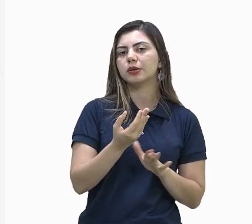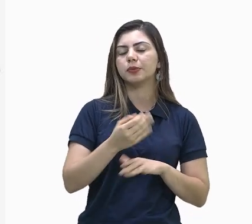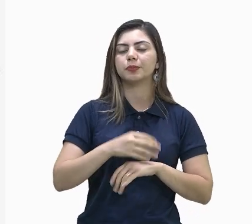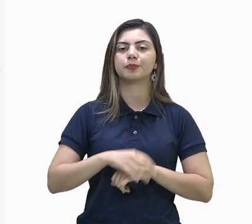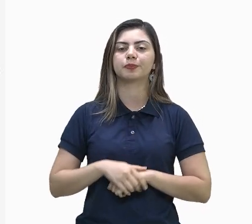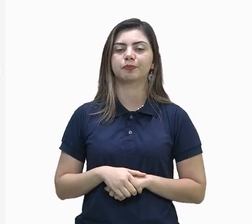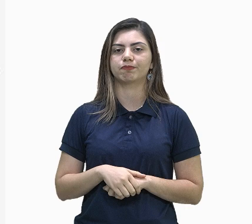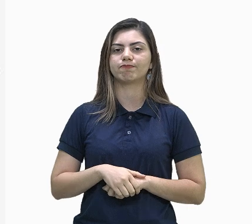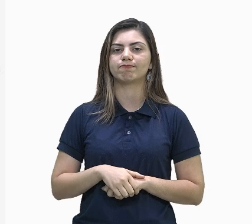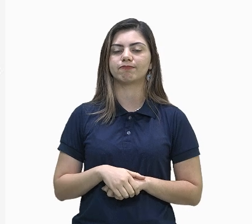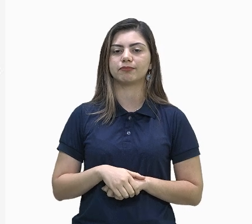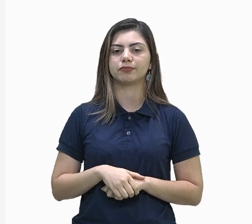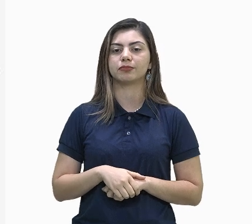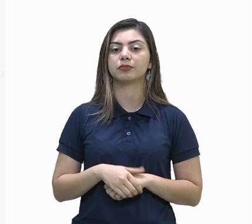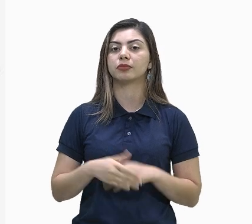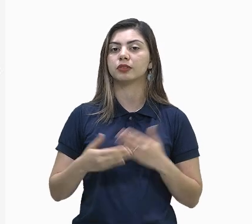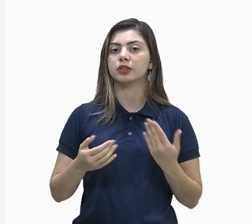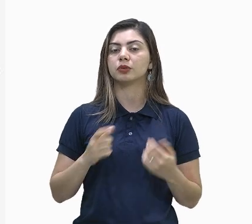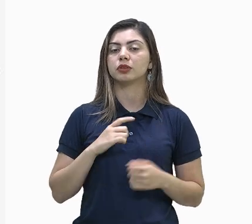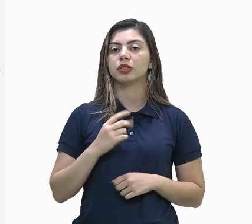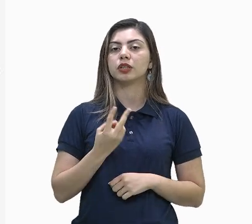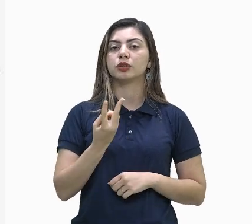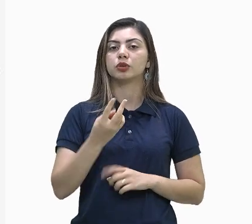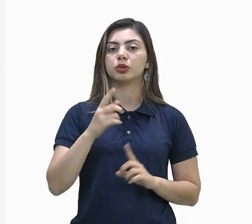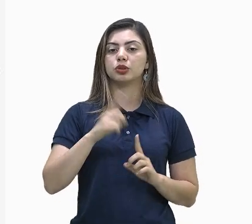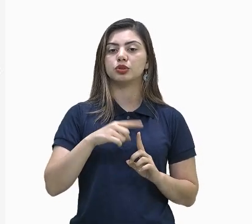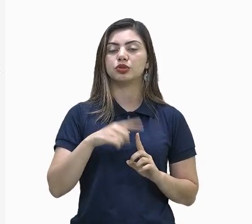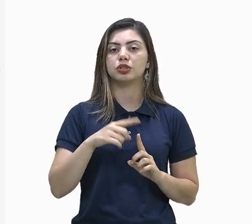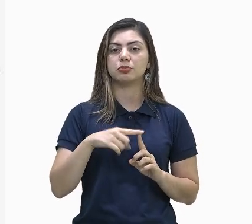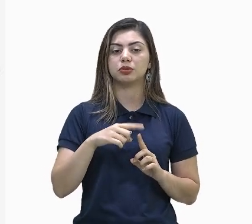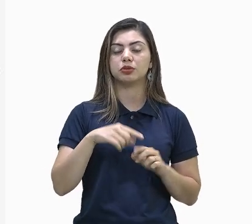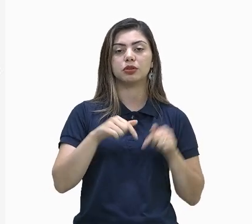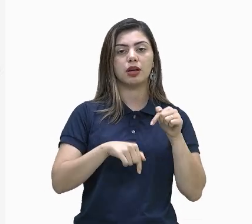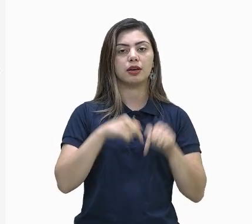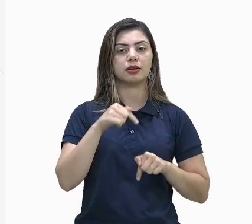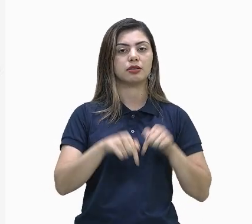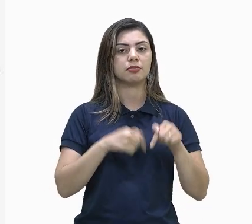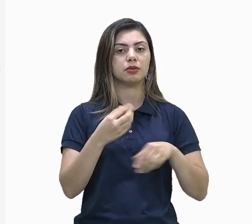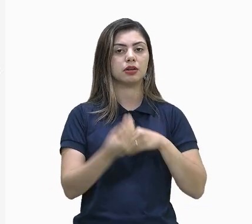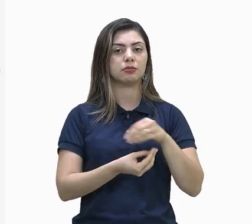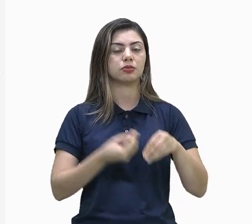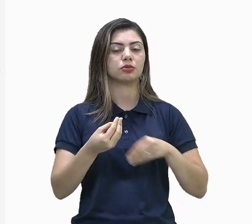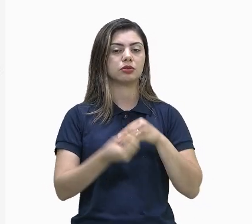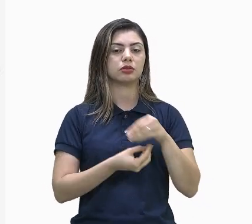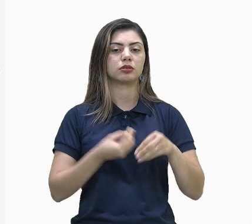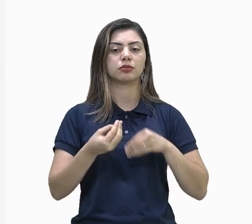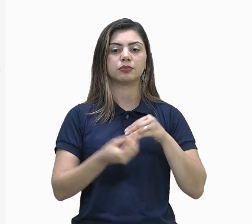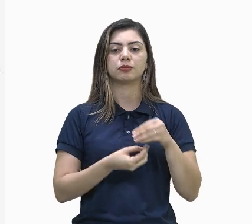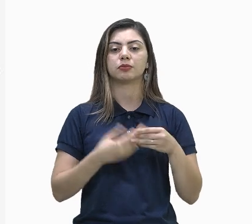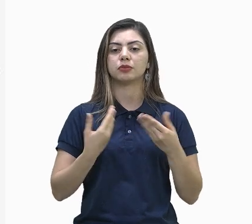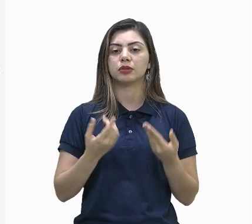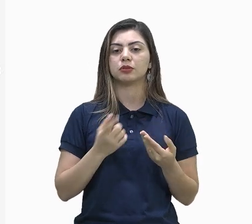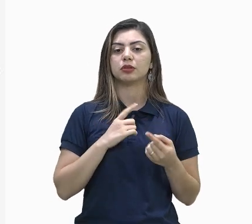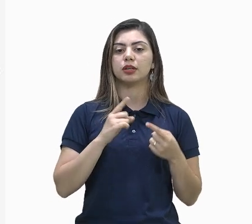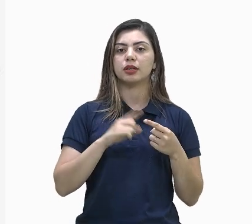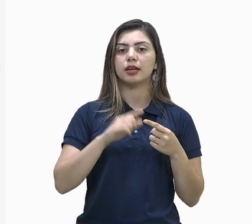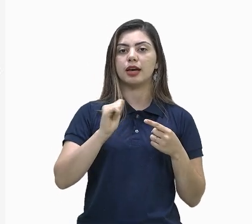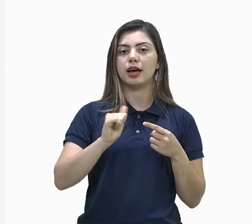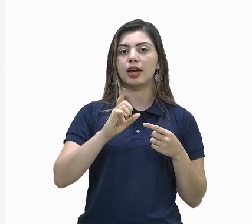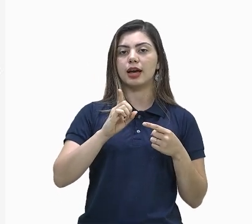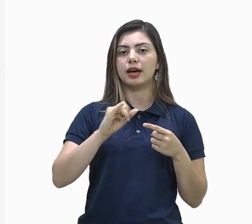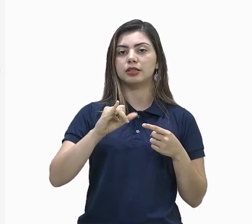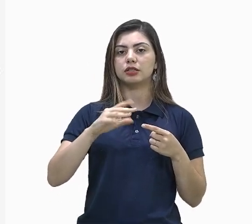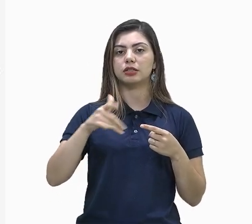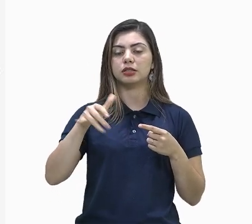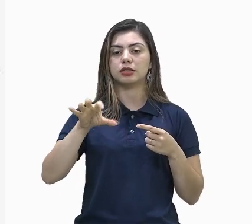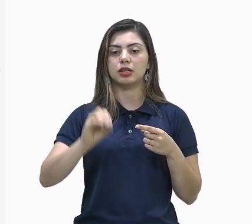partir de dois tipos de reações químicas. Uma chamada de reação de adição e